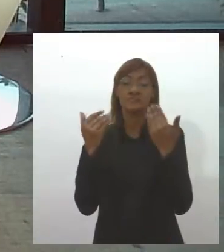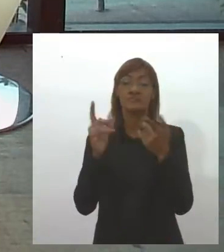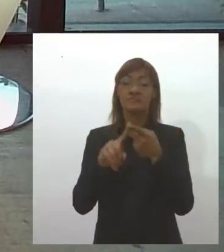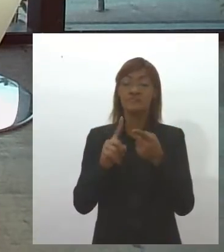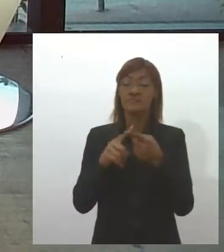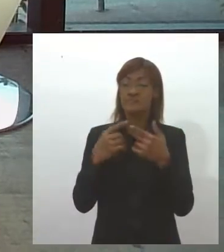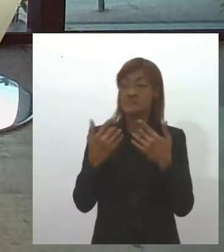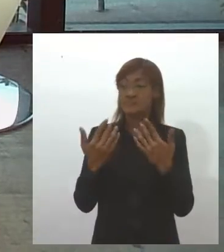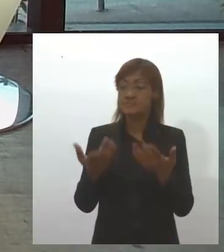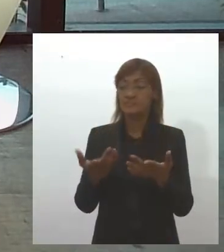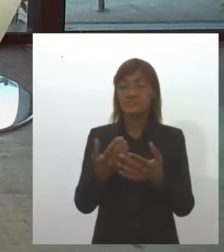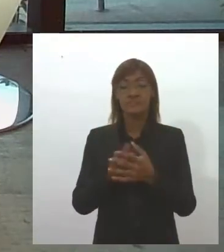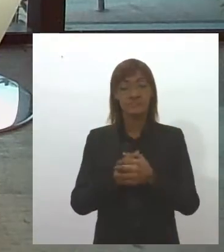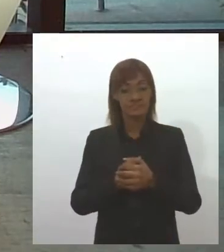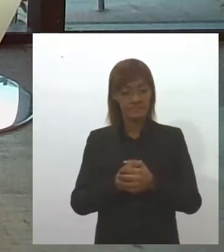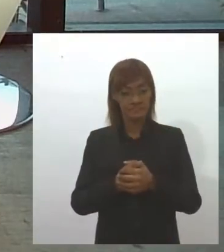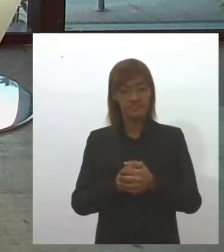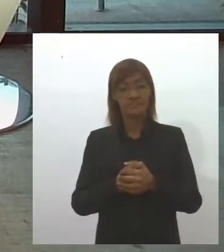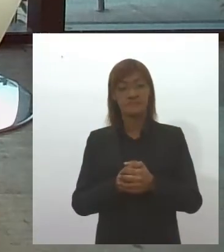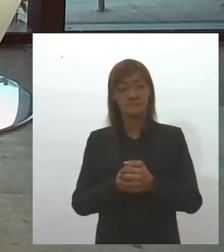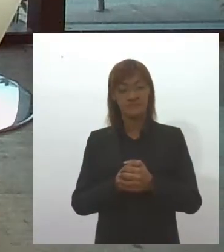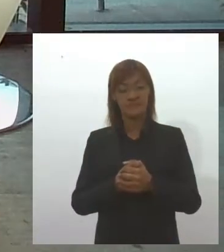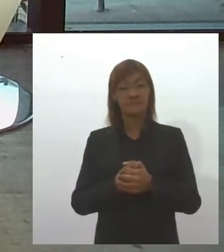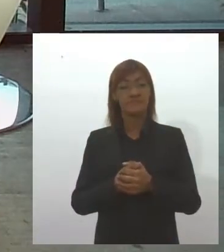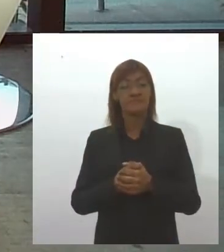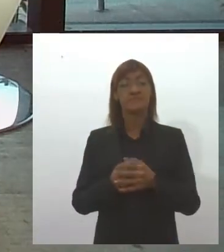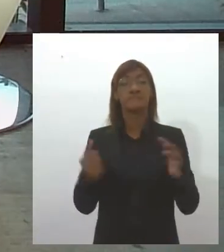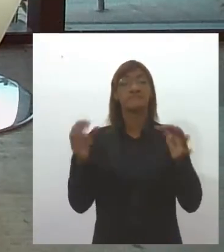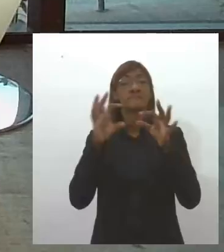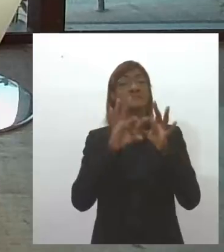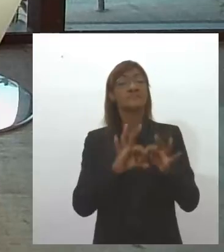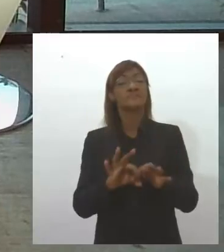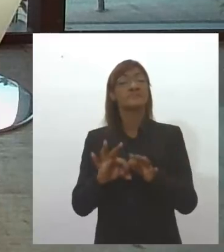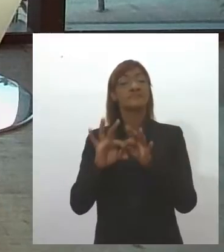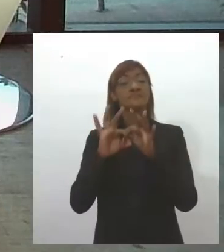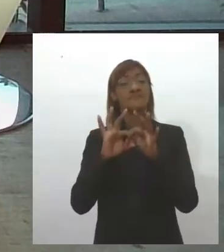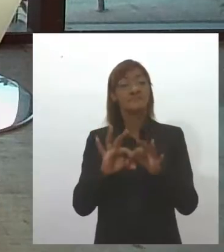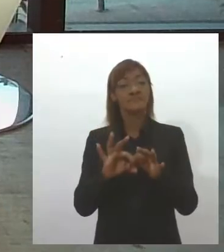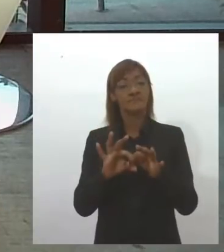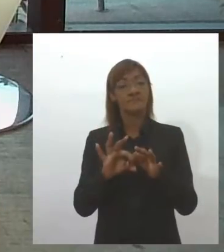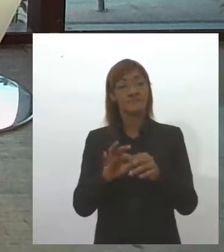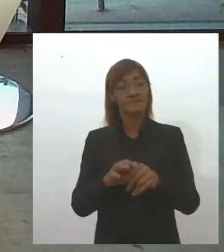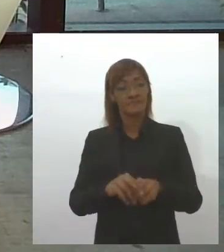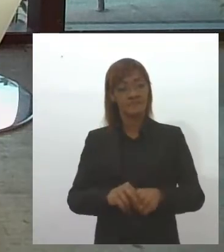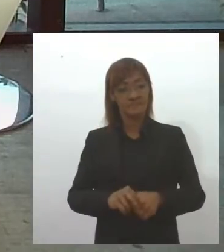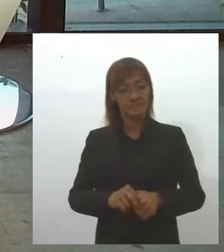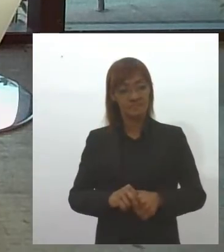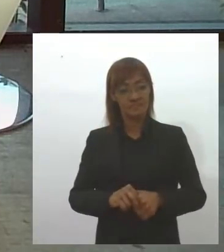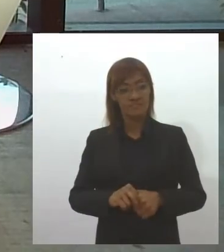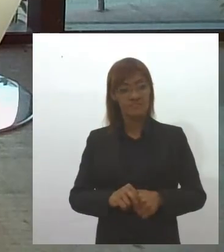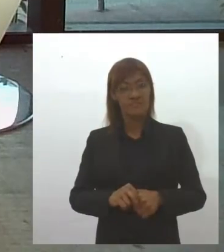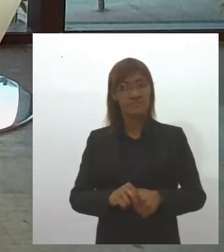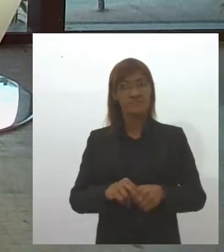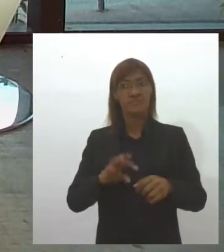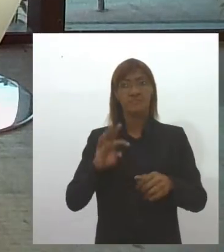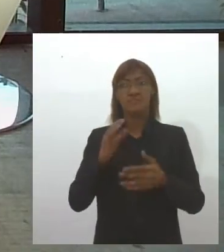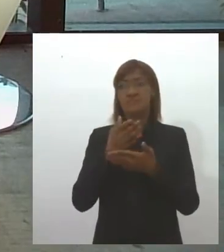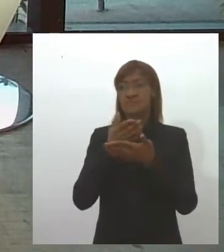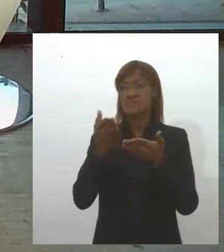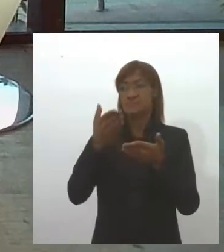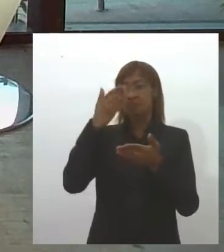também, ó, provocou o que ele bem disse aqui, a união. Sim. Mostrou para todos o quanto é